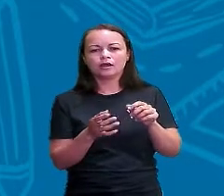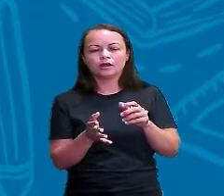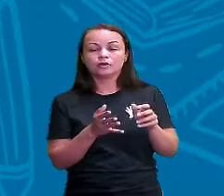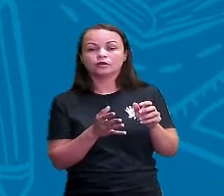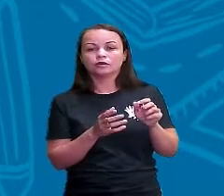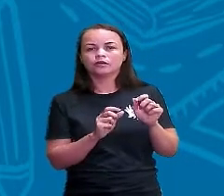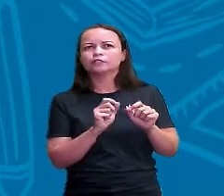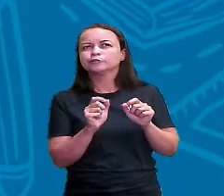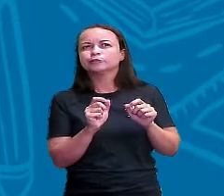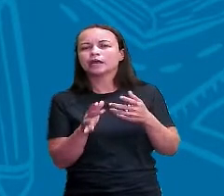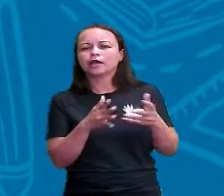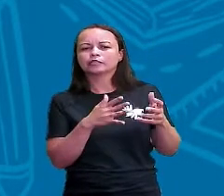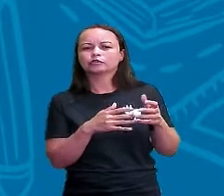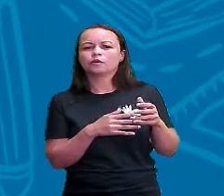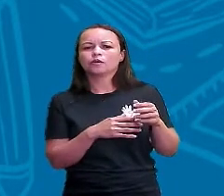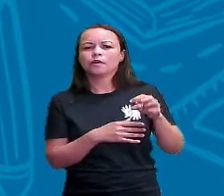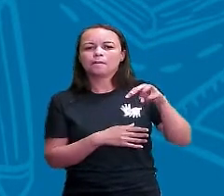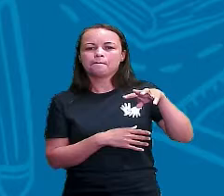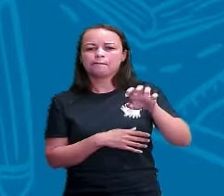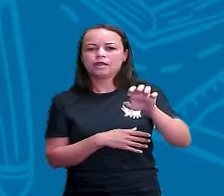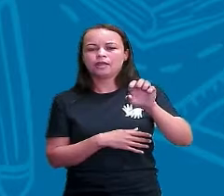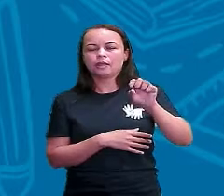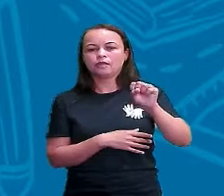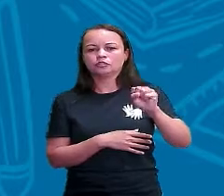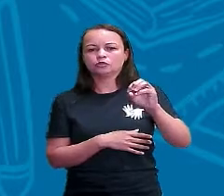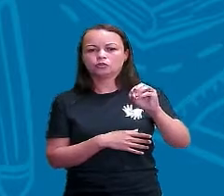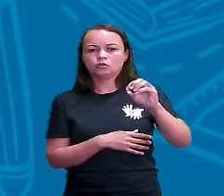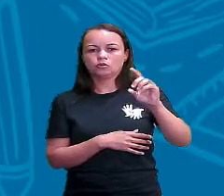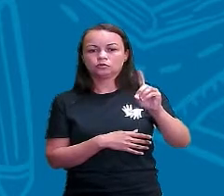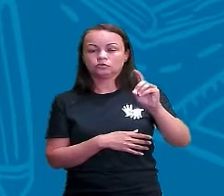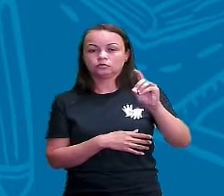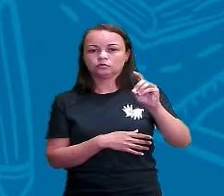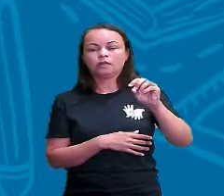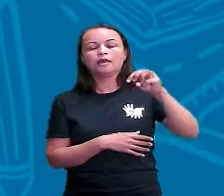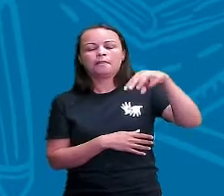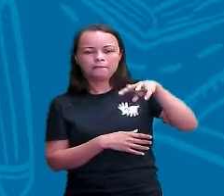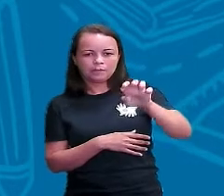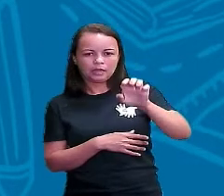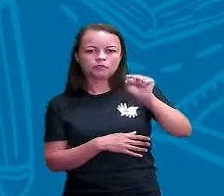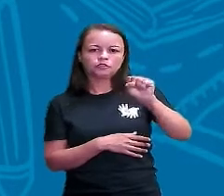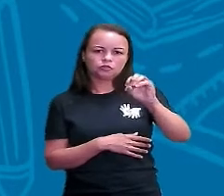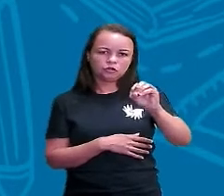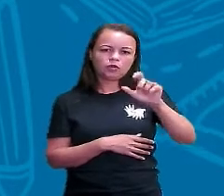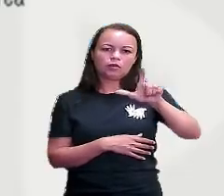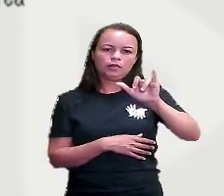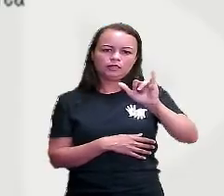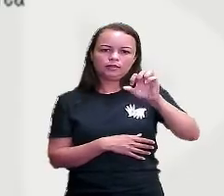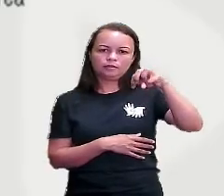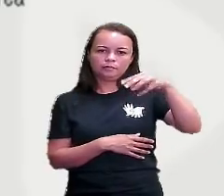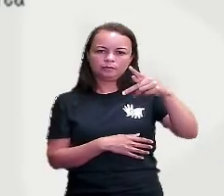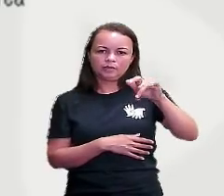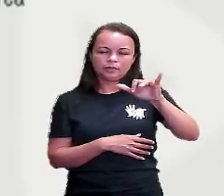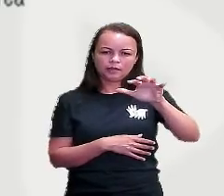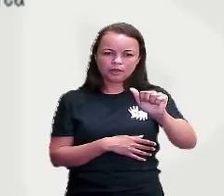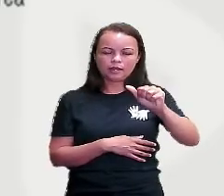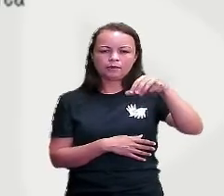no caso, mesodopaminérgica. E eu vou pedir para mesolímbica dopaminérgica. Abre essa imagem aí, por favor, produção. Então, essa